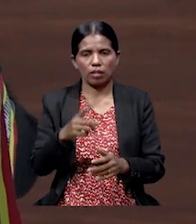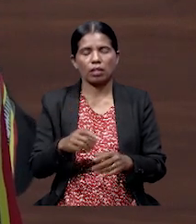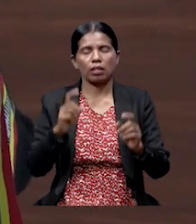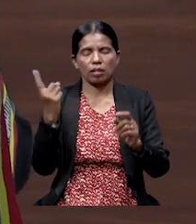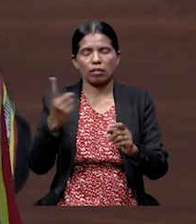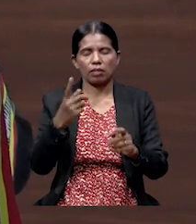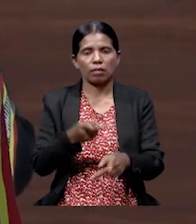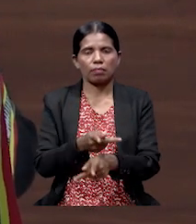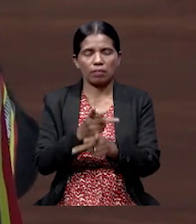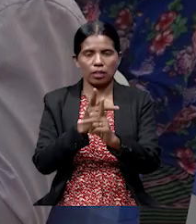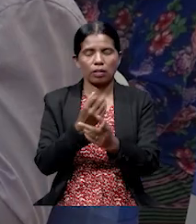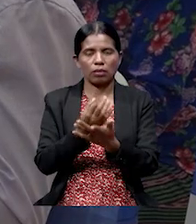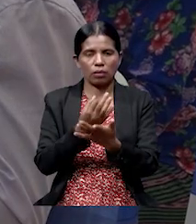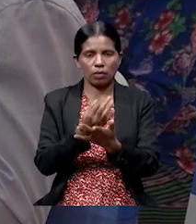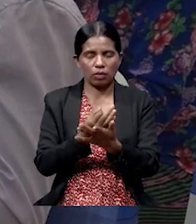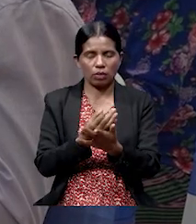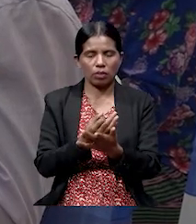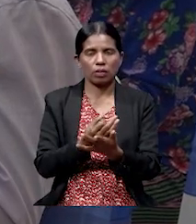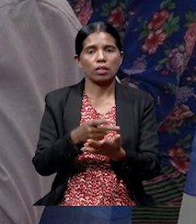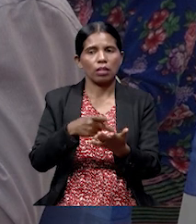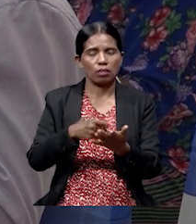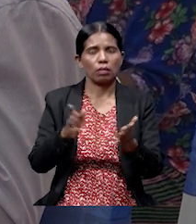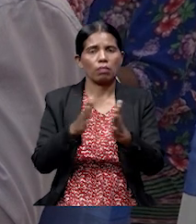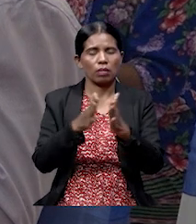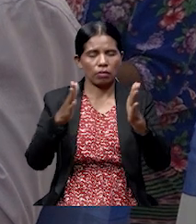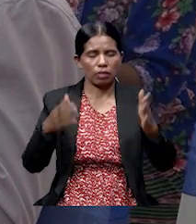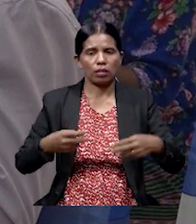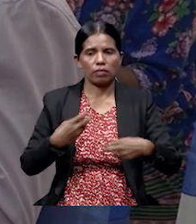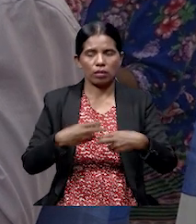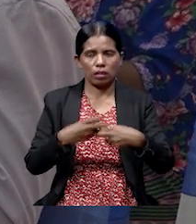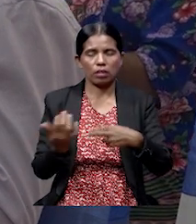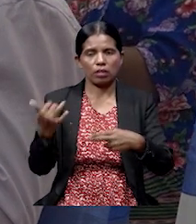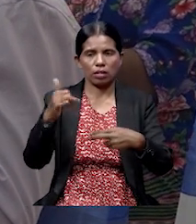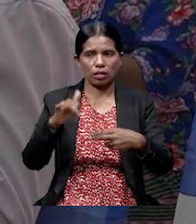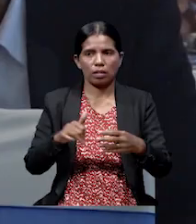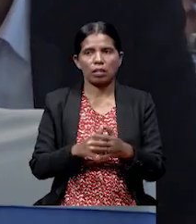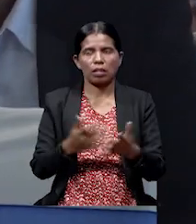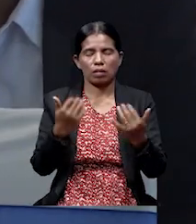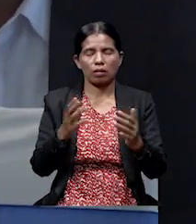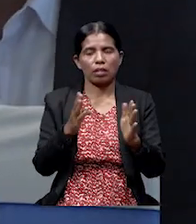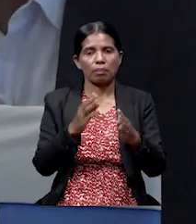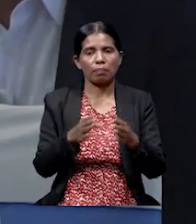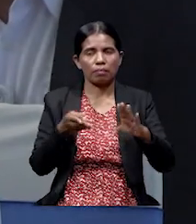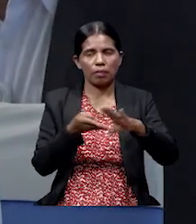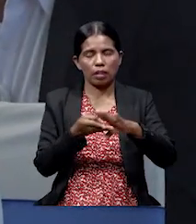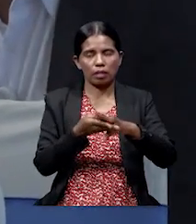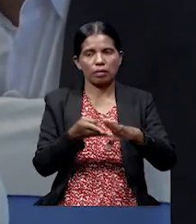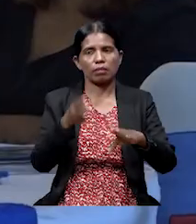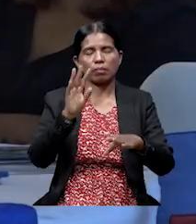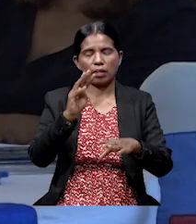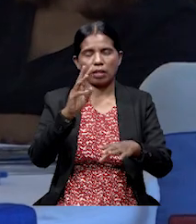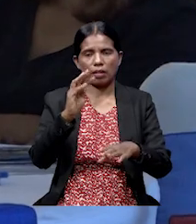deve osan ir liur, o funa nebebot, o de dificulta sirene negócio. Ora se BNCTL cria ona sistema no prepara